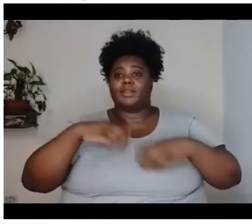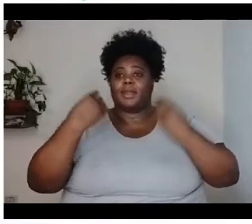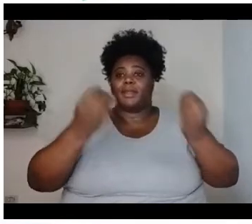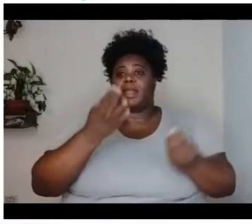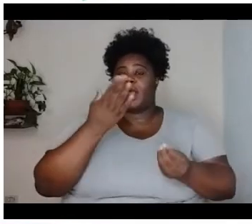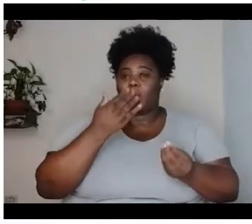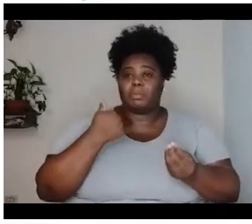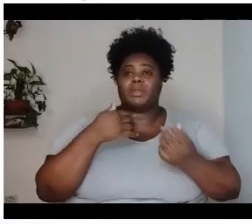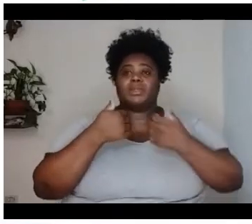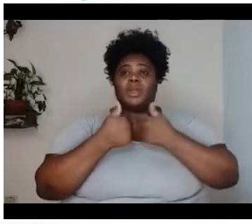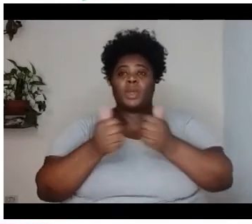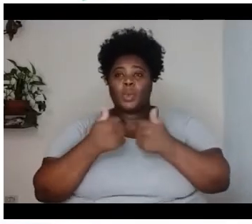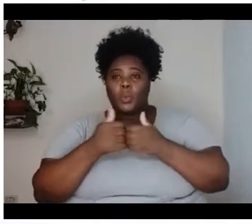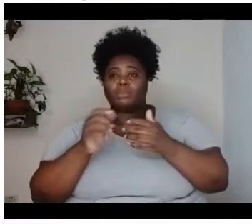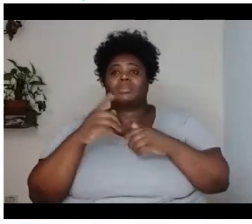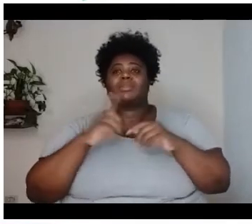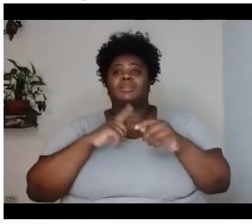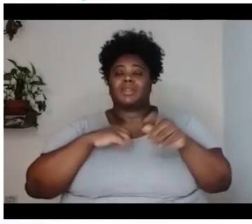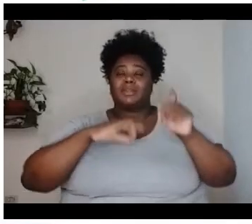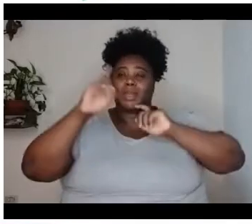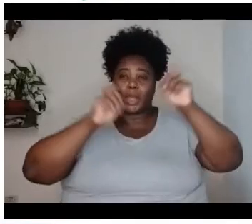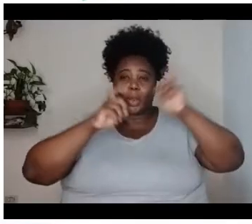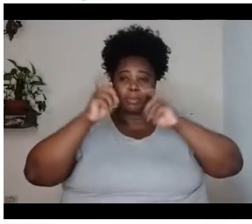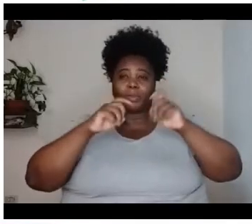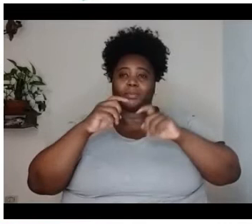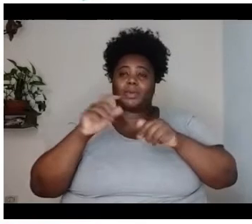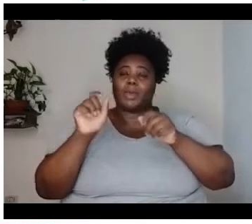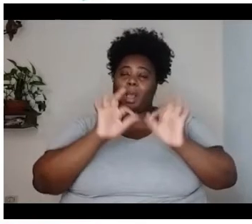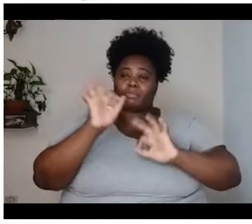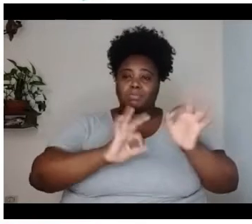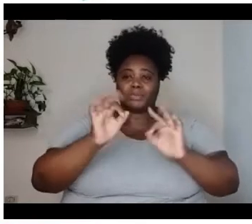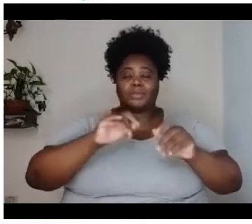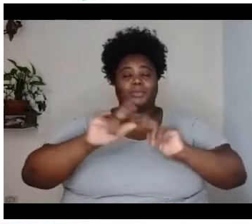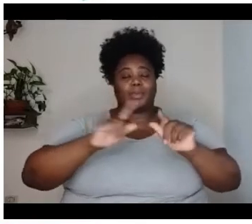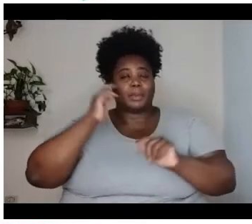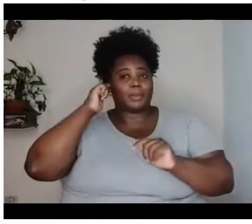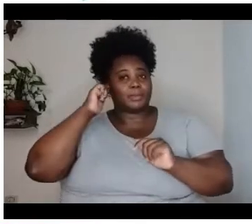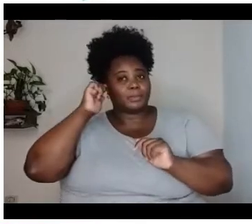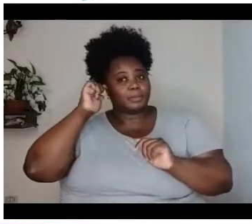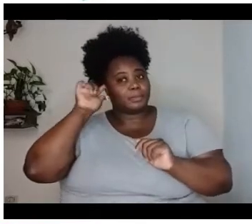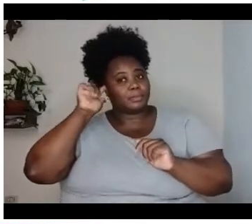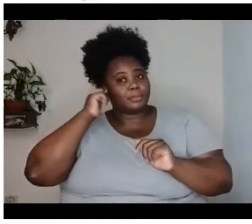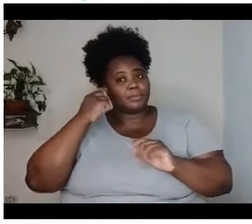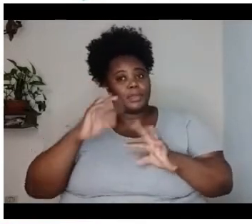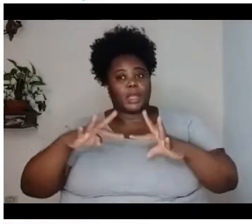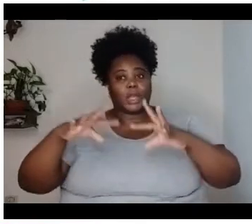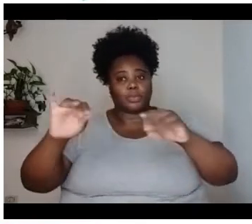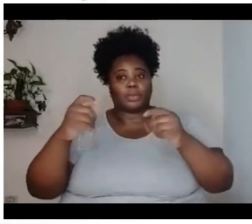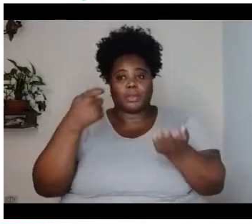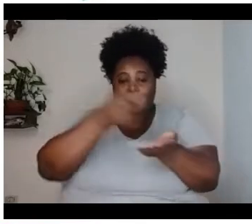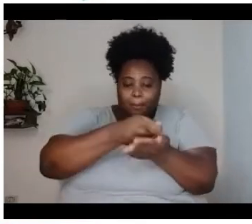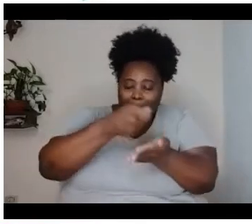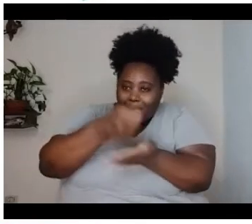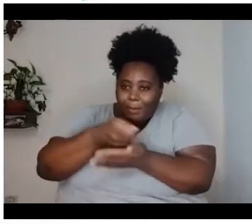ônibus. Então, eu tenho essa preocupação muito grande com a produção do trabalho, sabe? Todo mundo tem que receber um